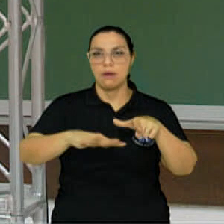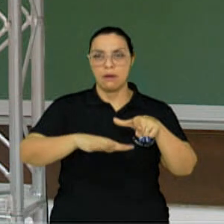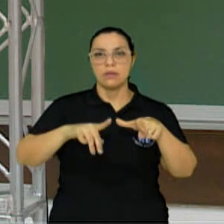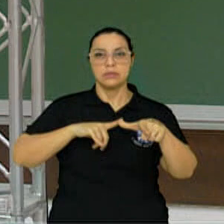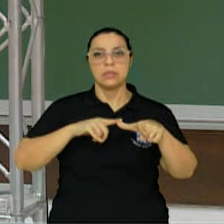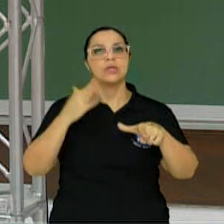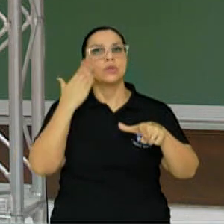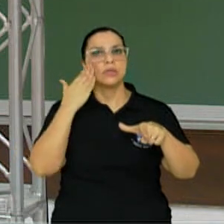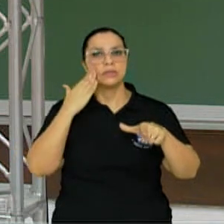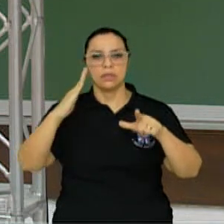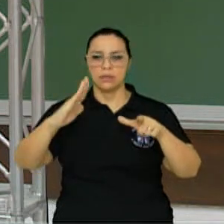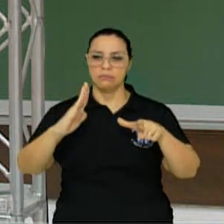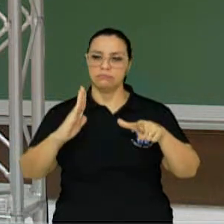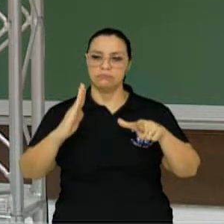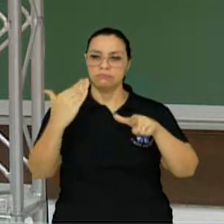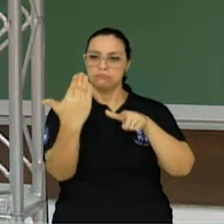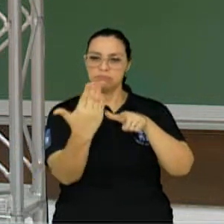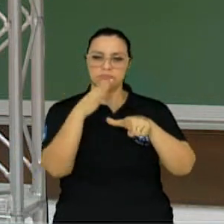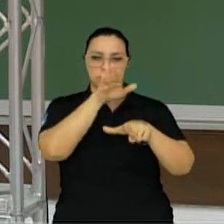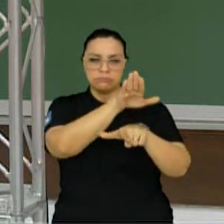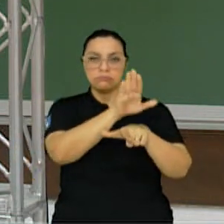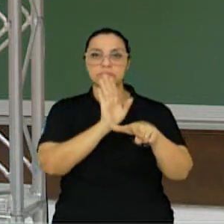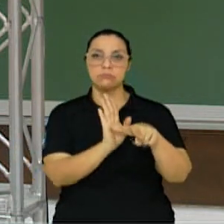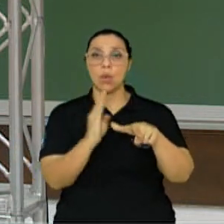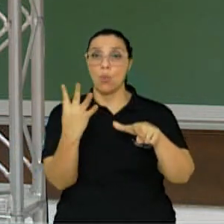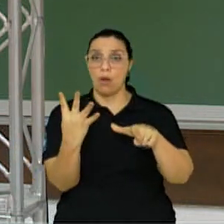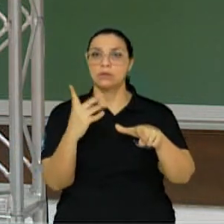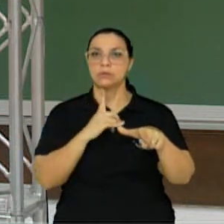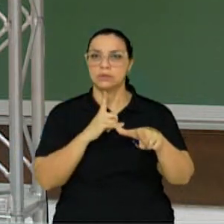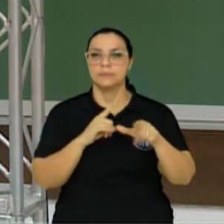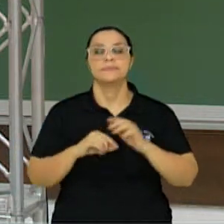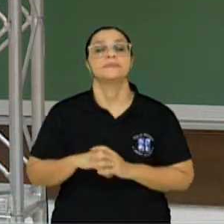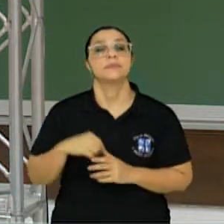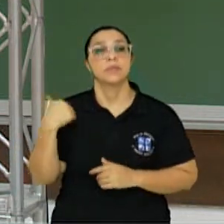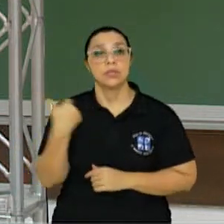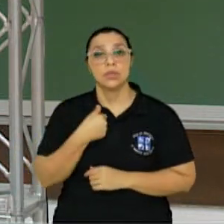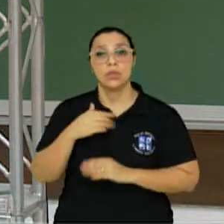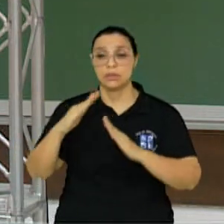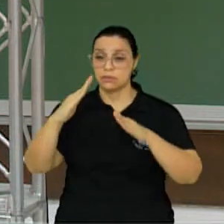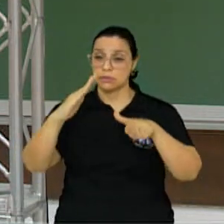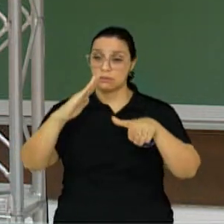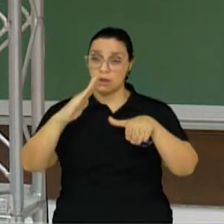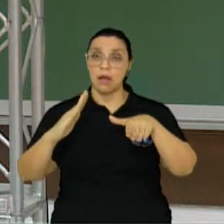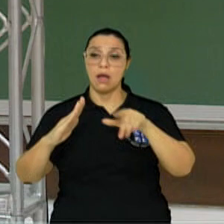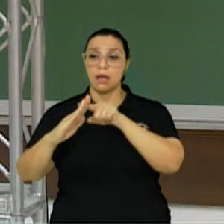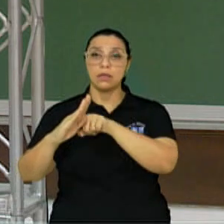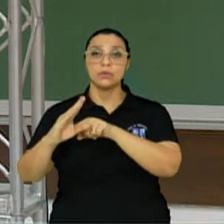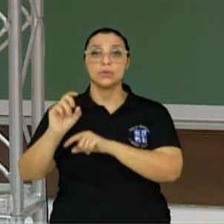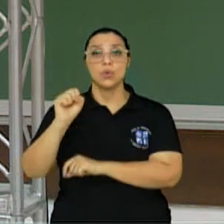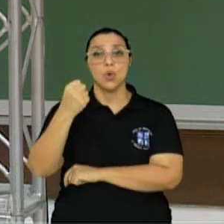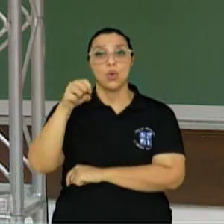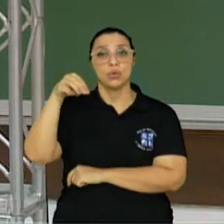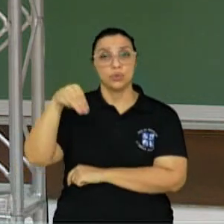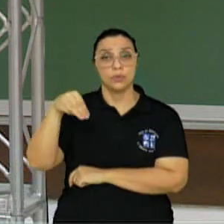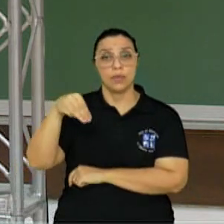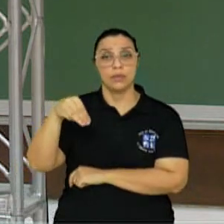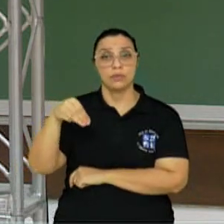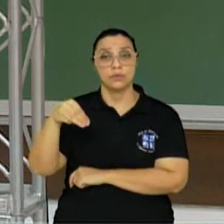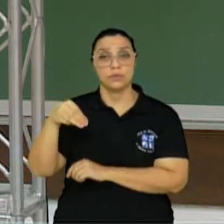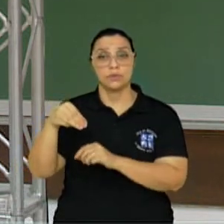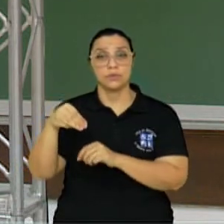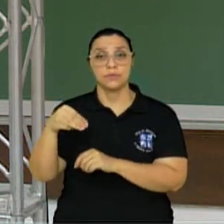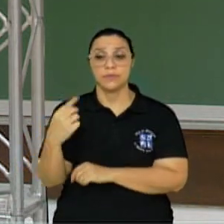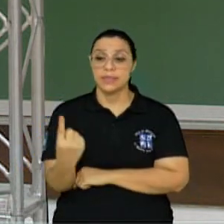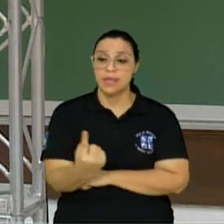meu telhado tem 4 faces laterais. O lado da base mede 8 metros e a altura